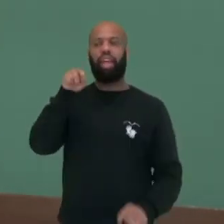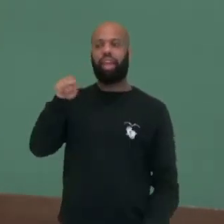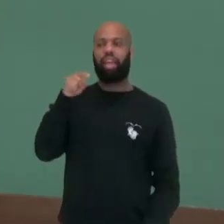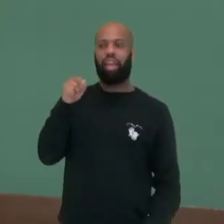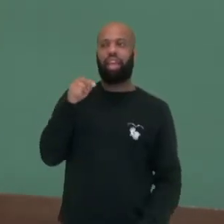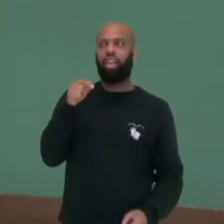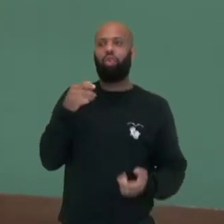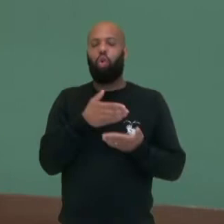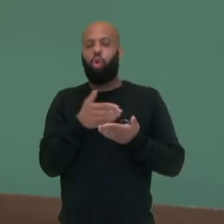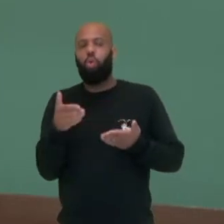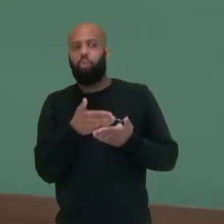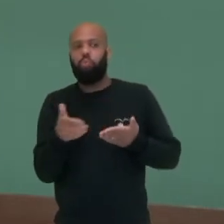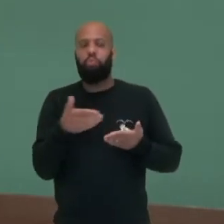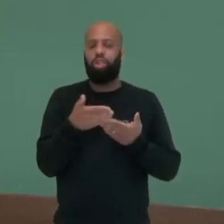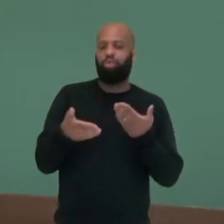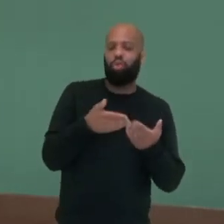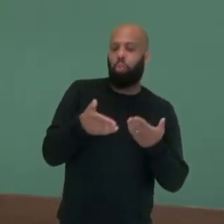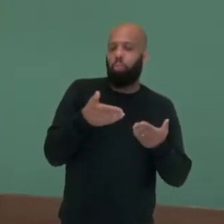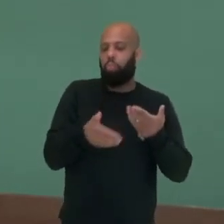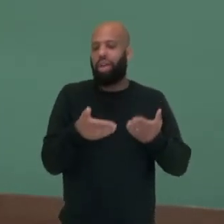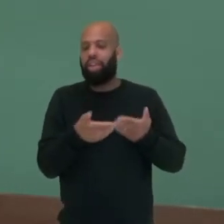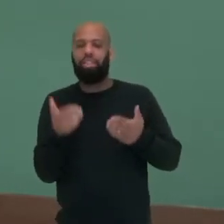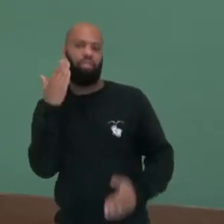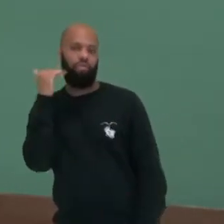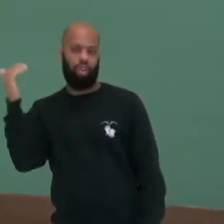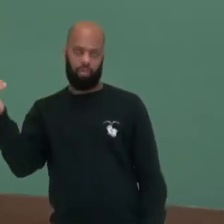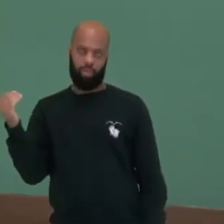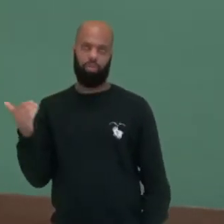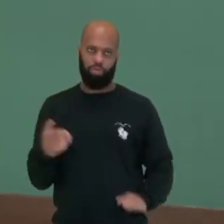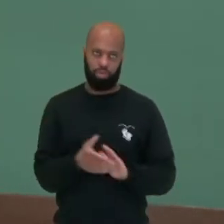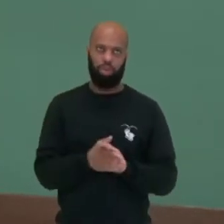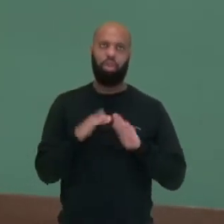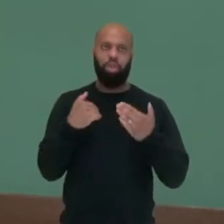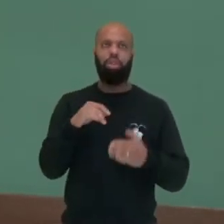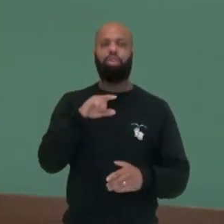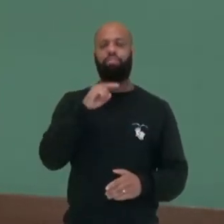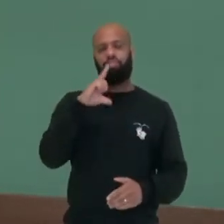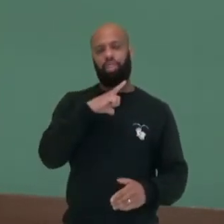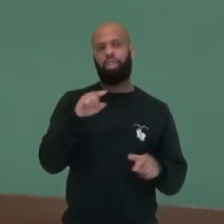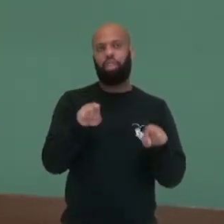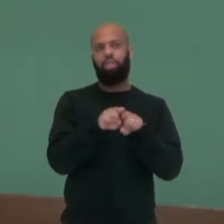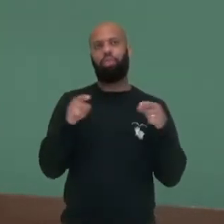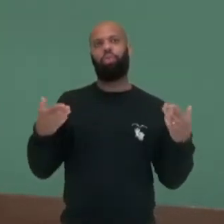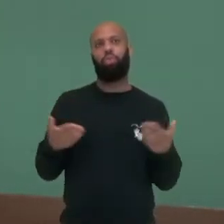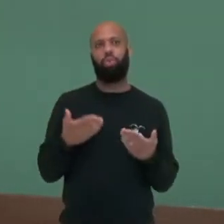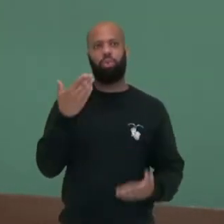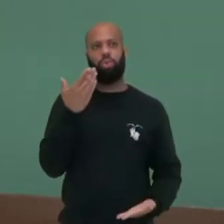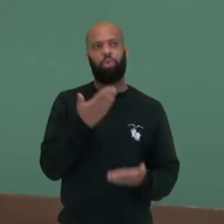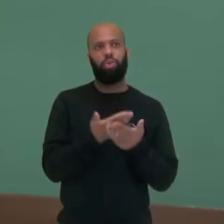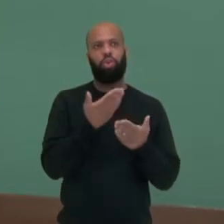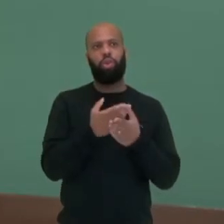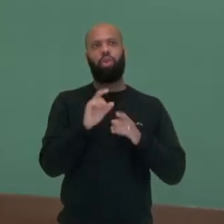sua aprovação popular. Para você pensar muito, a gente vai falar muito nessa aula sobre essa